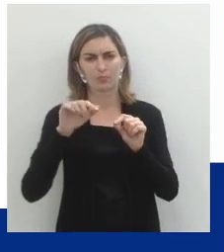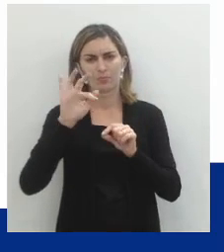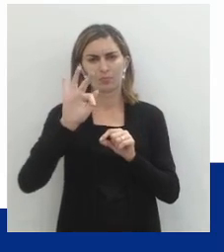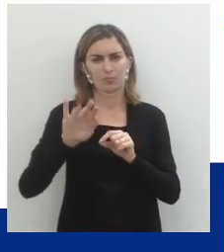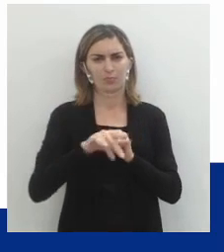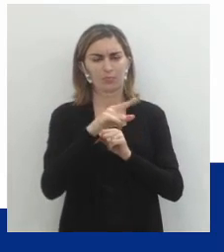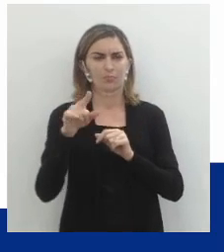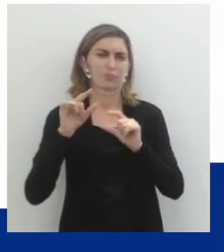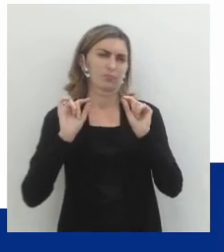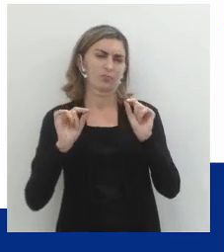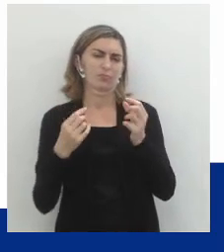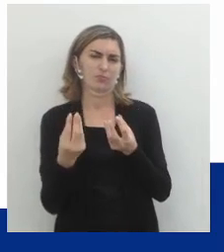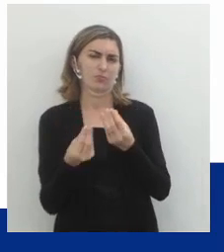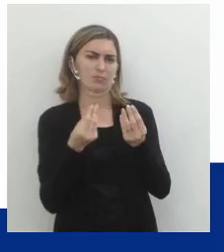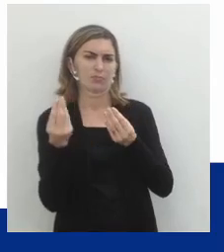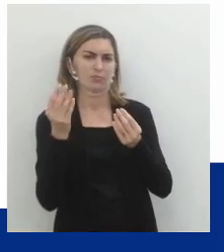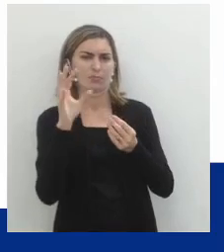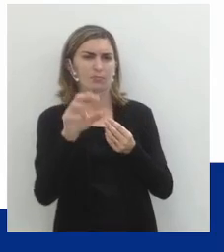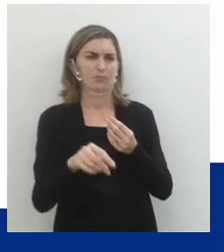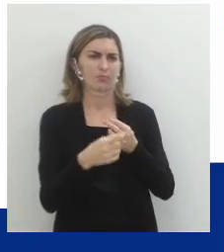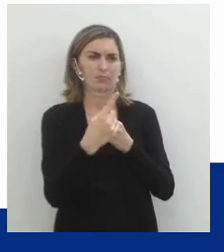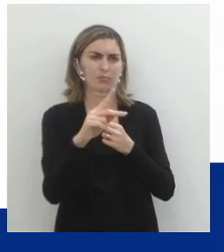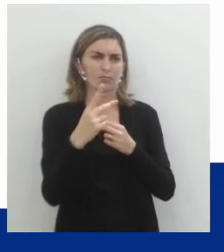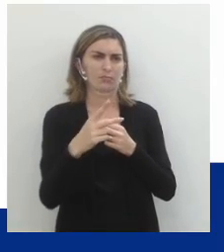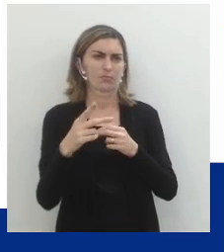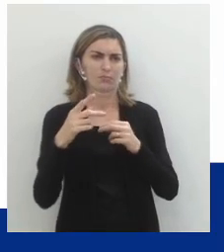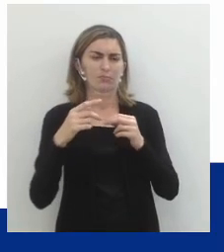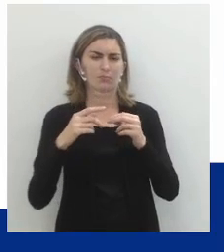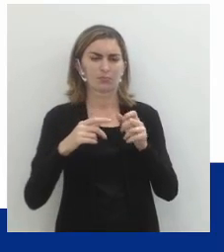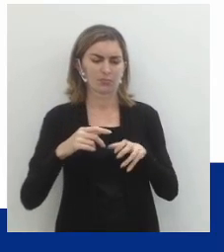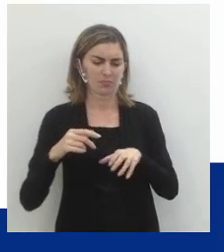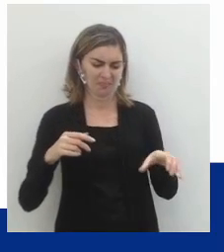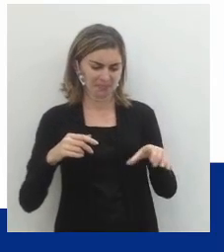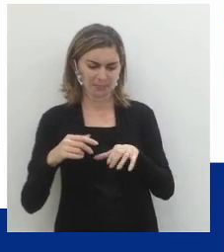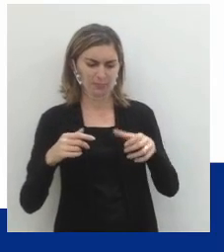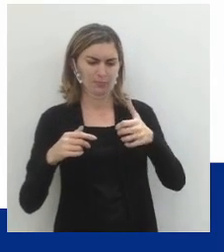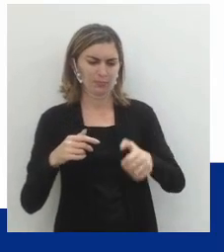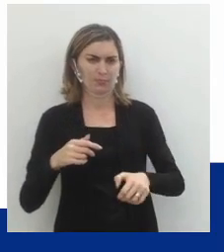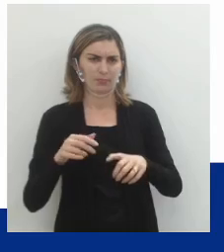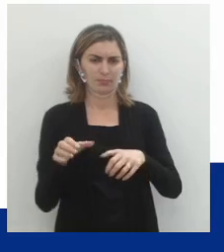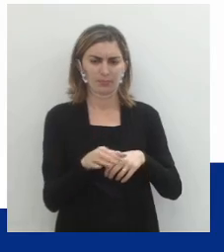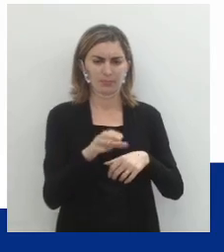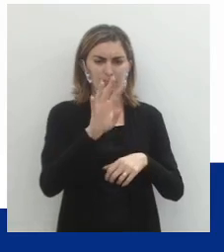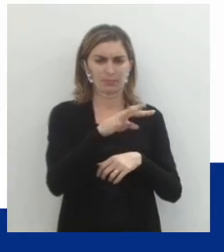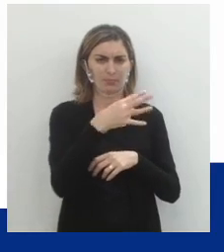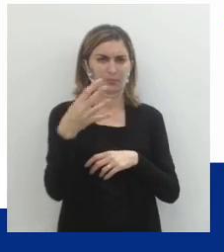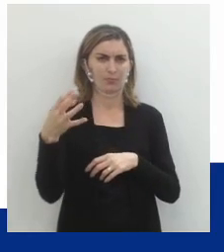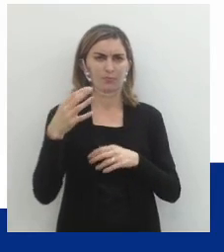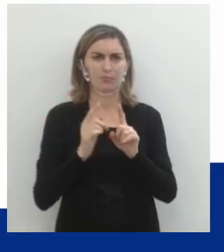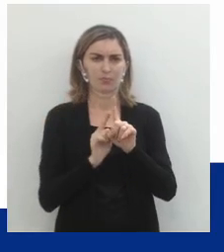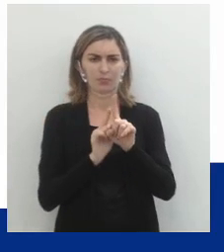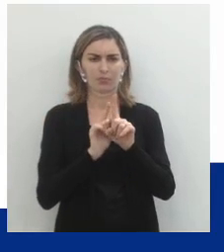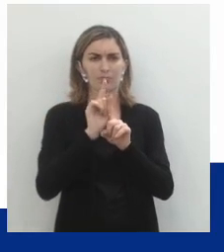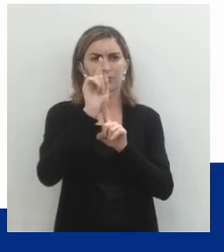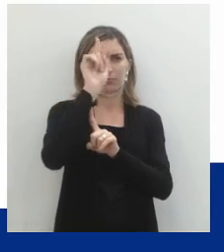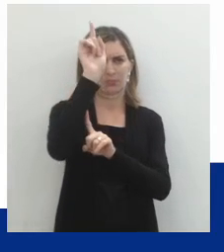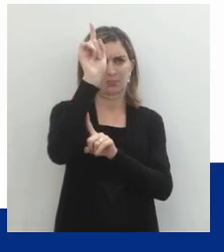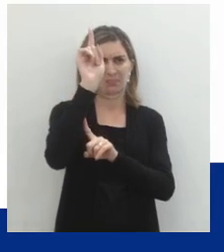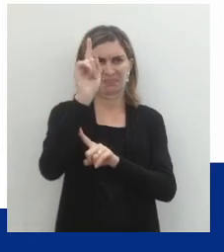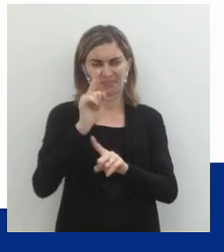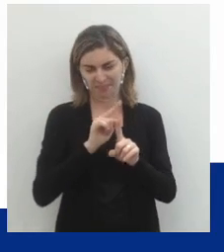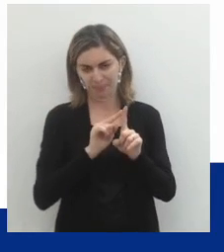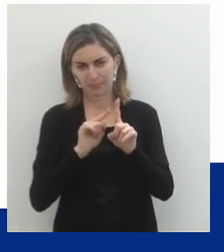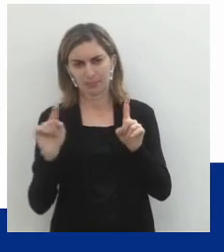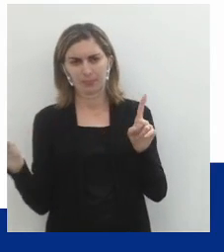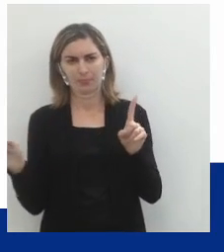função? É como se você tivesse pego aqui o teu mouse, clicado no gráfico da origem e subido ou deslocado para